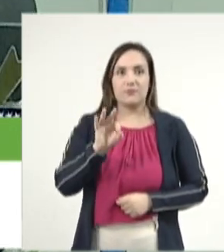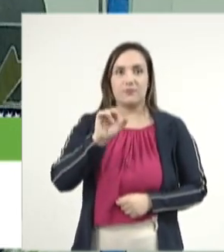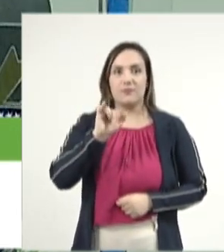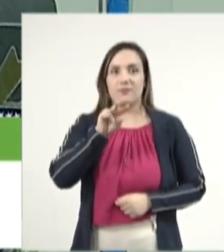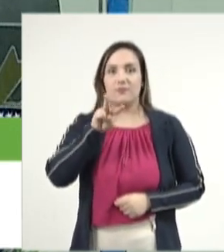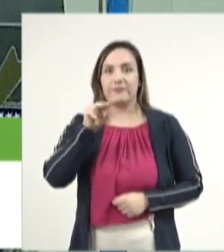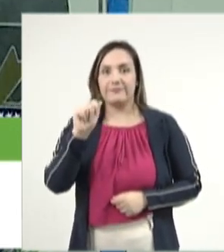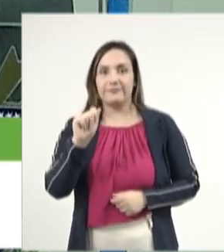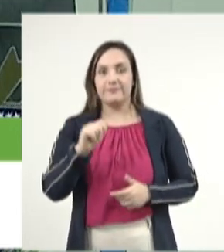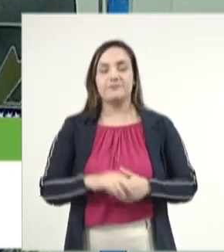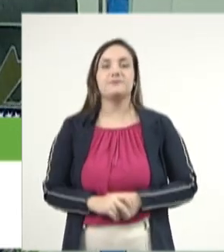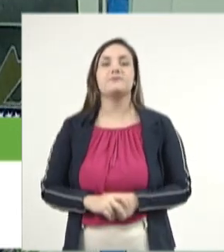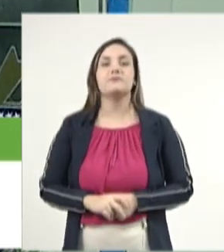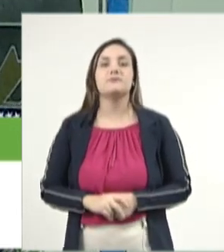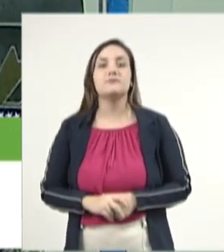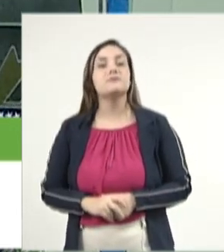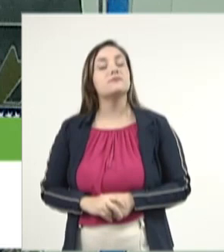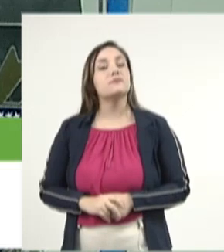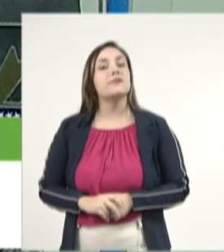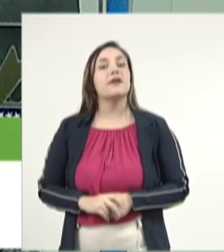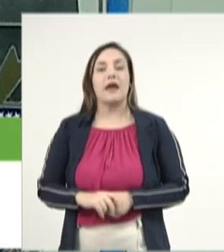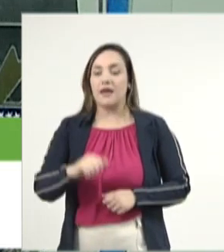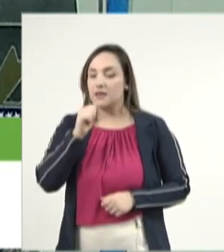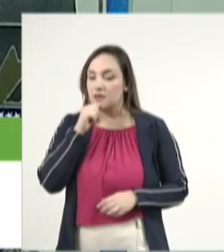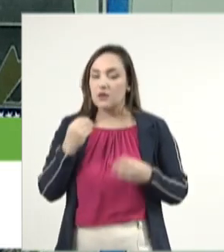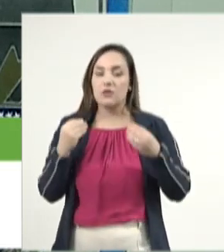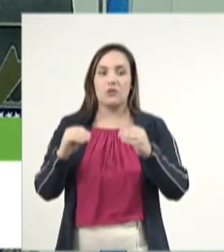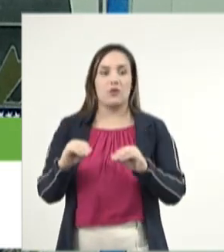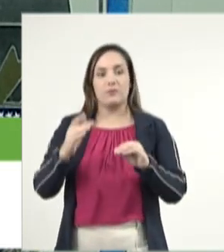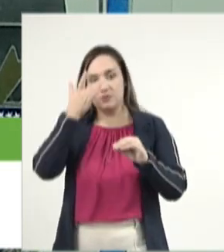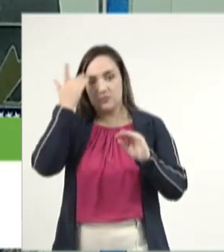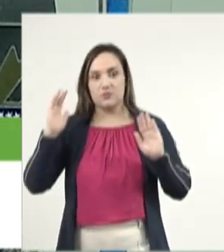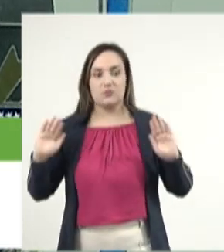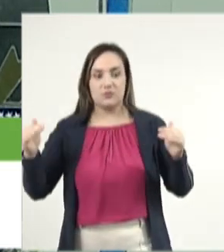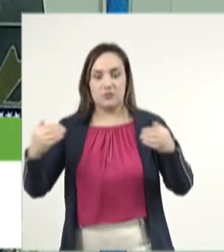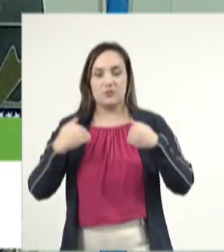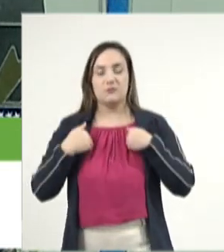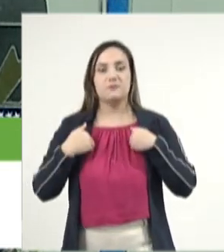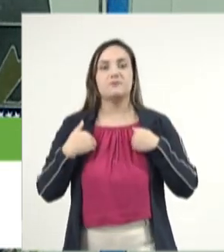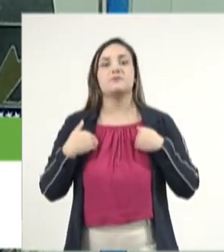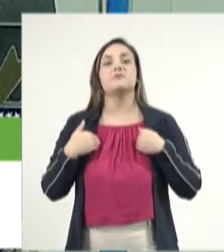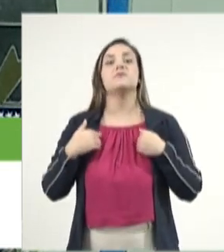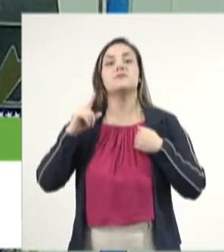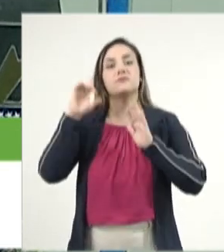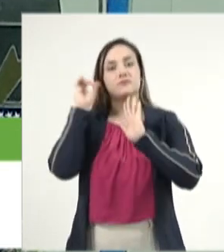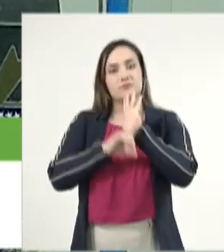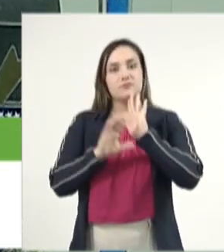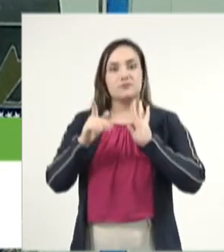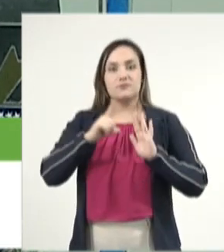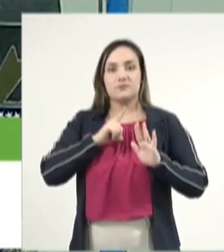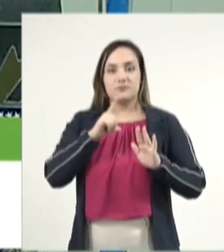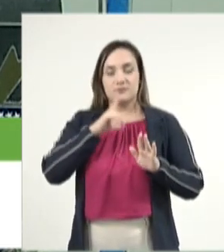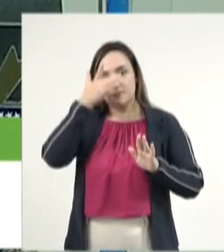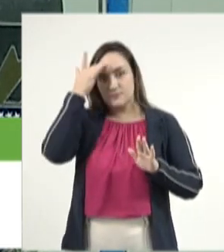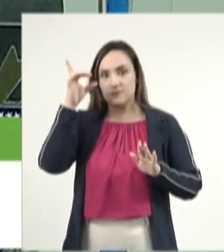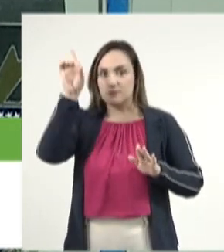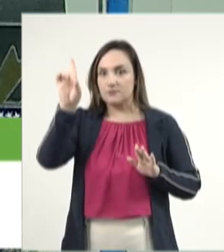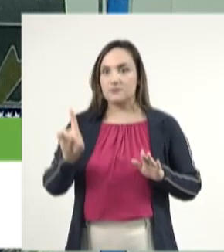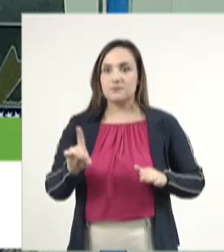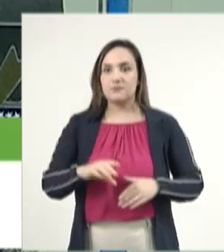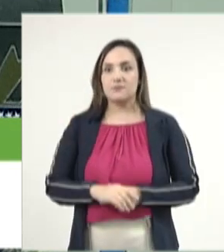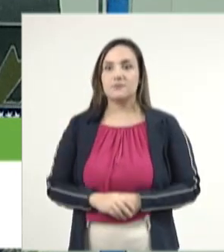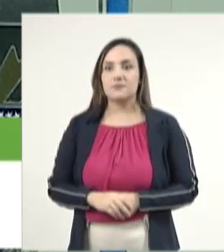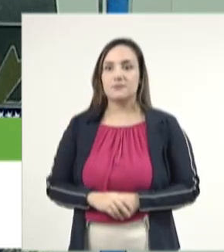a deputada então Lia Nogueira traz uma expansão. Ela inclui os autistas nesse rol. Esse é um direito que já existe para as pessoas com deficiência